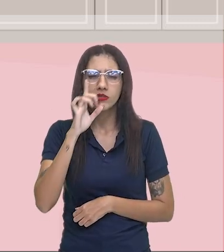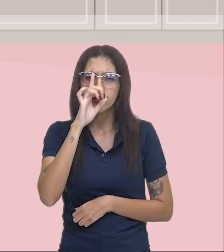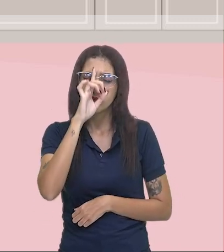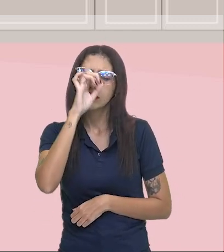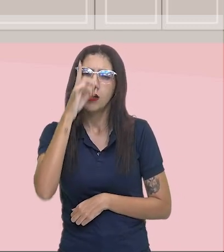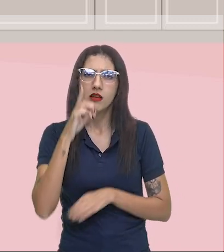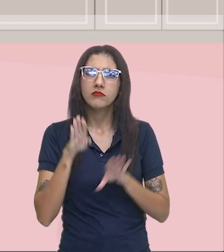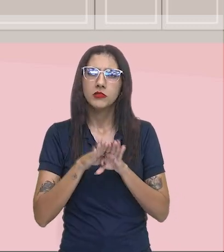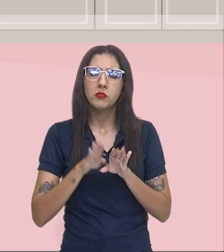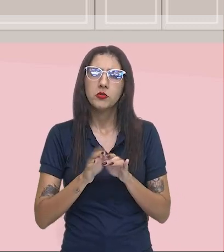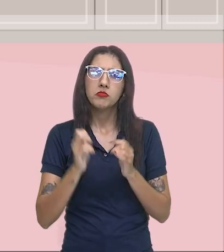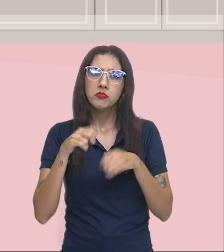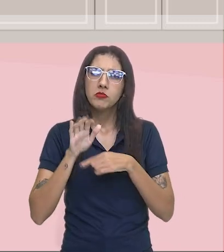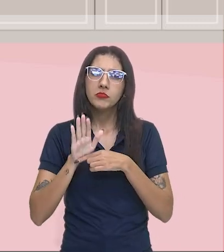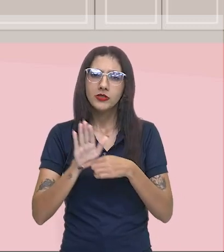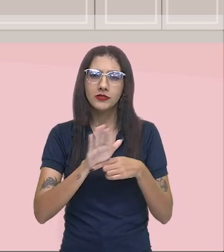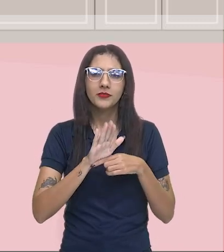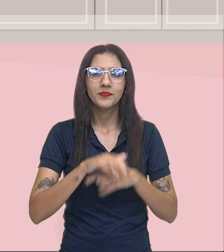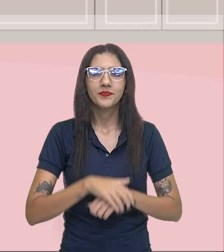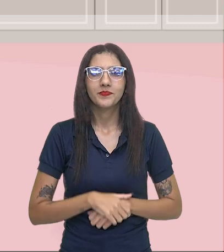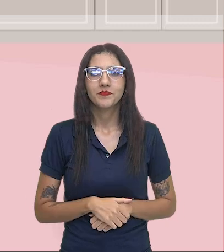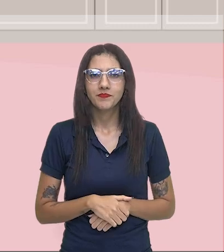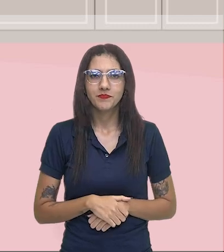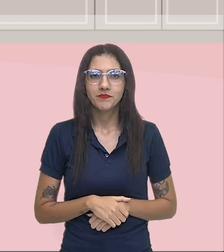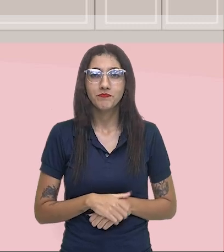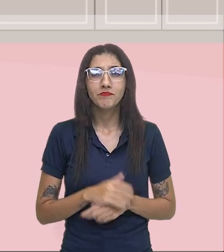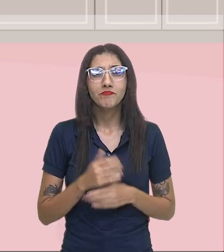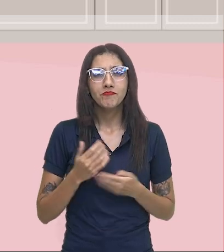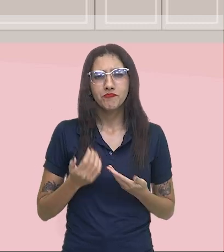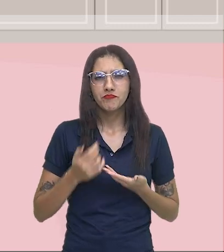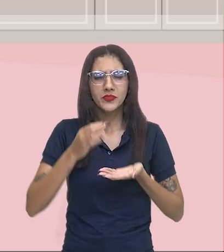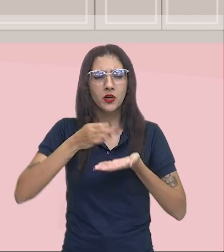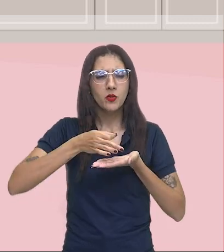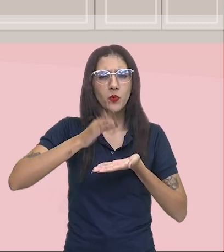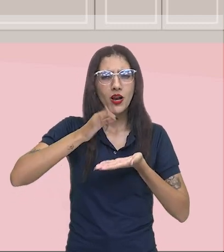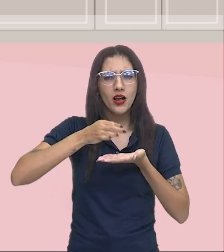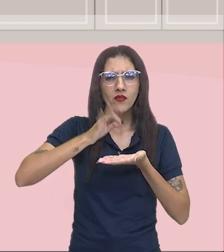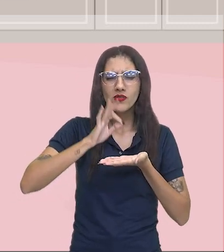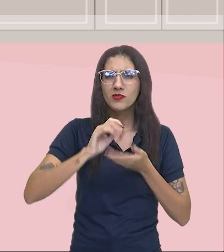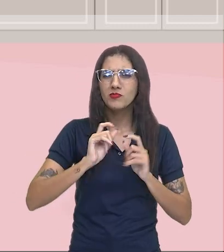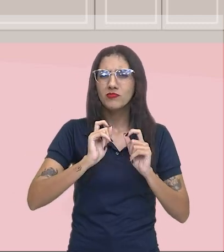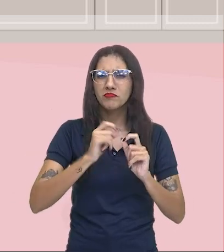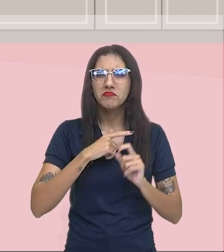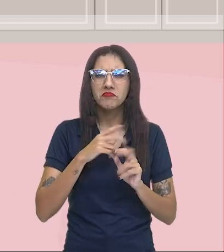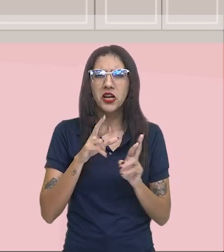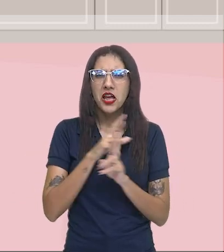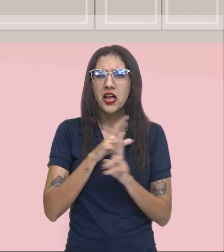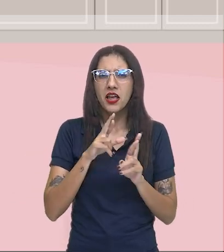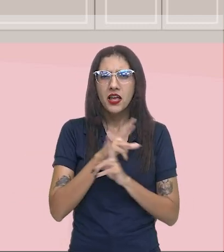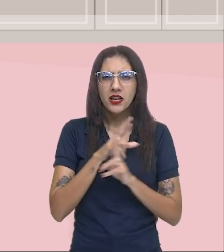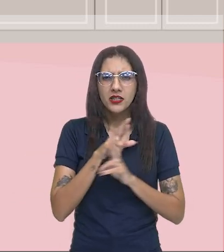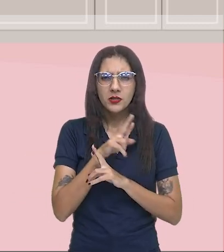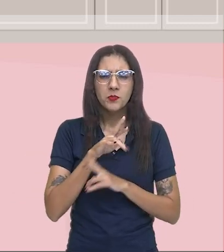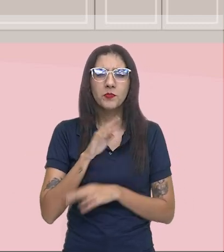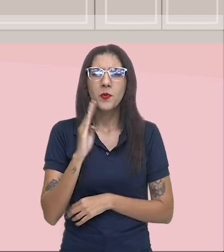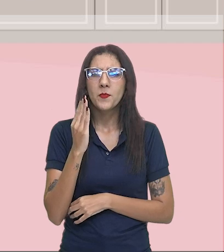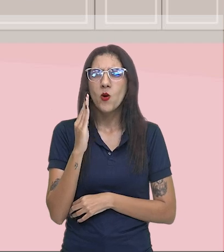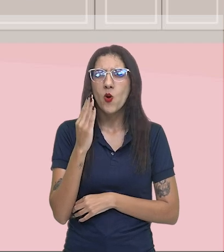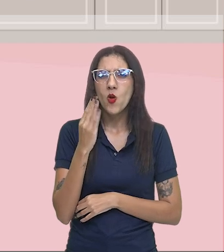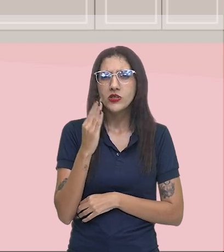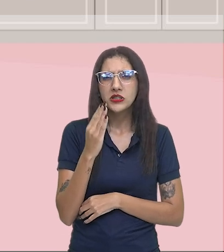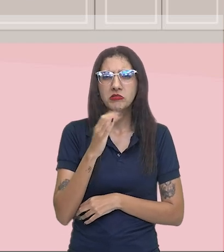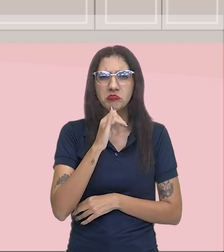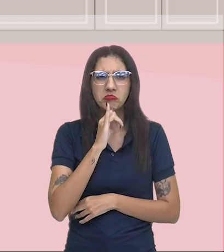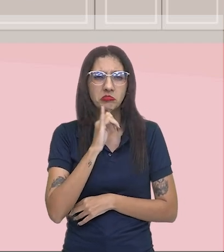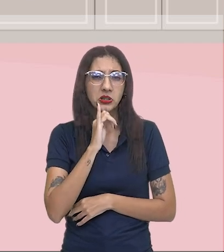para você. Por exemplo, a dimensão de uma xícara de café é biológica e tem a ver com o seu